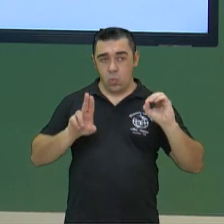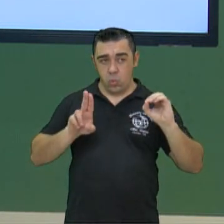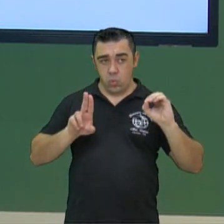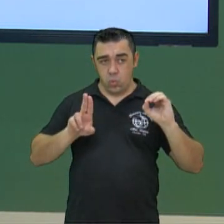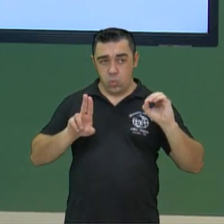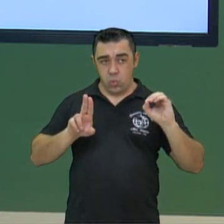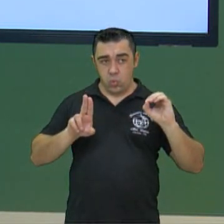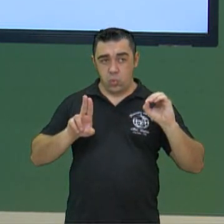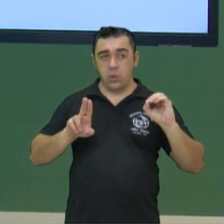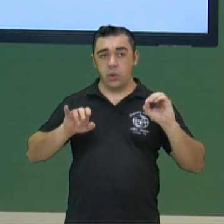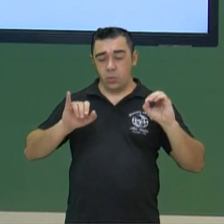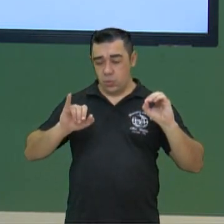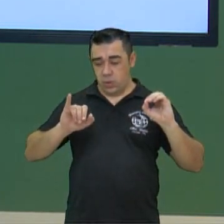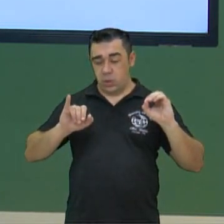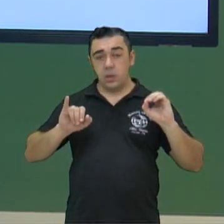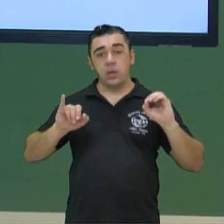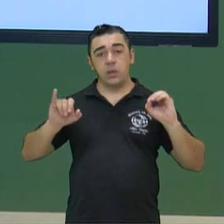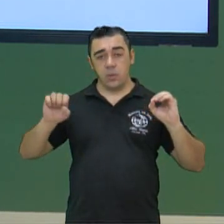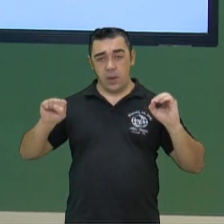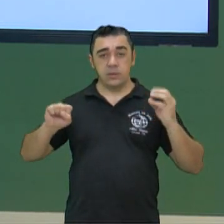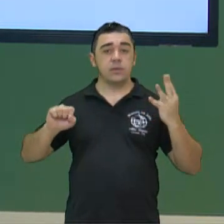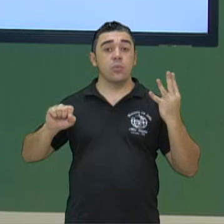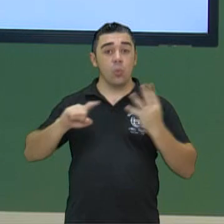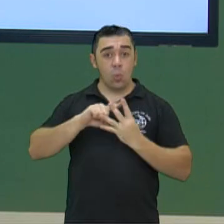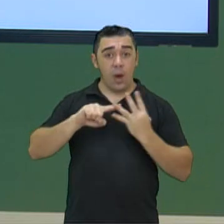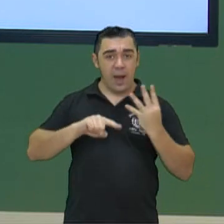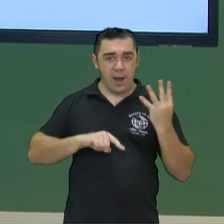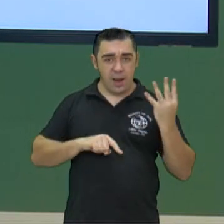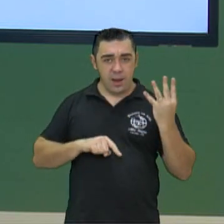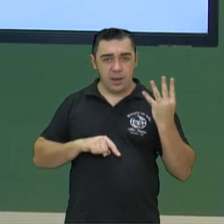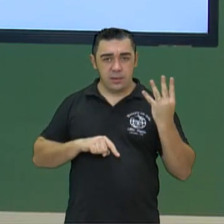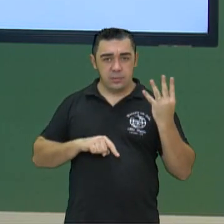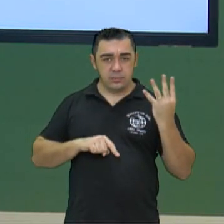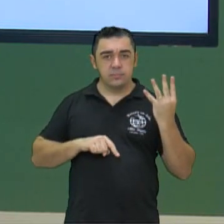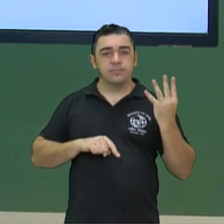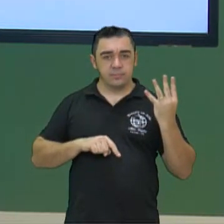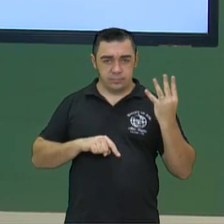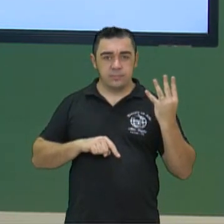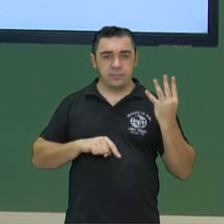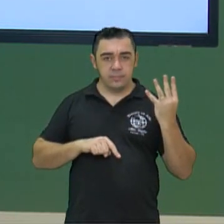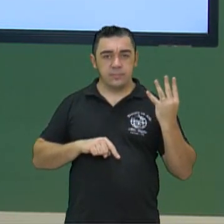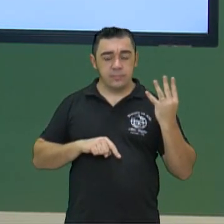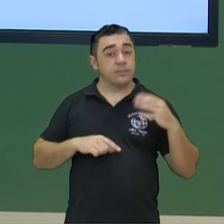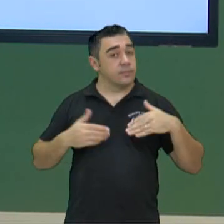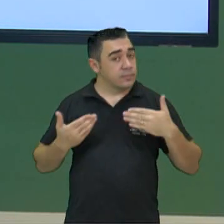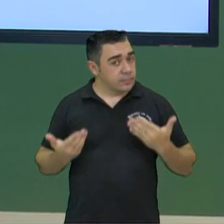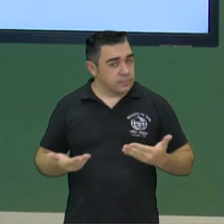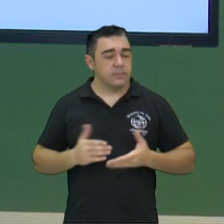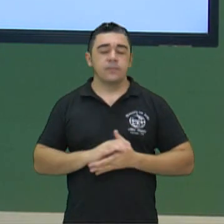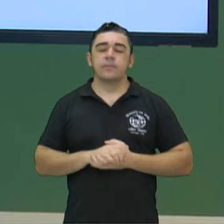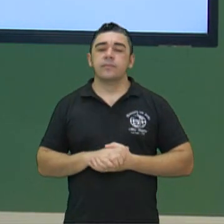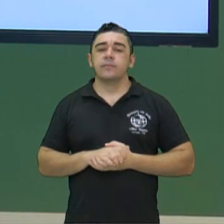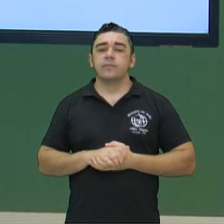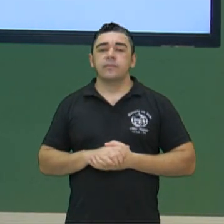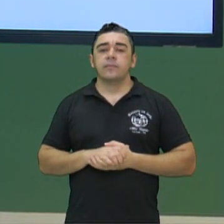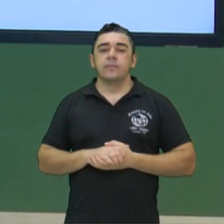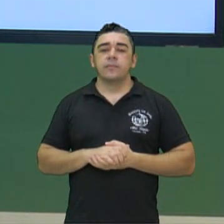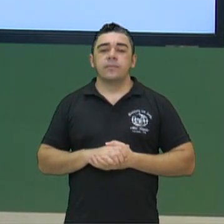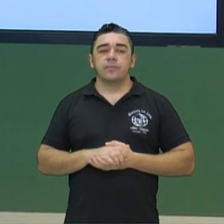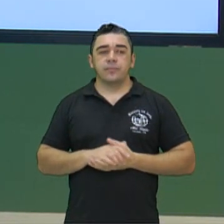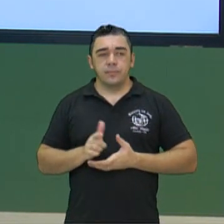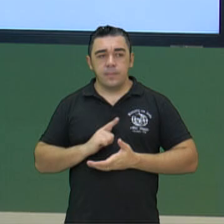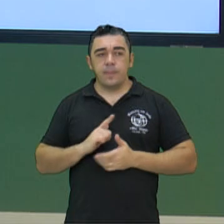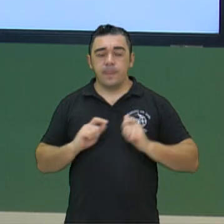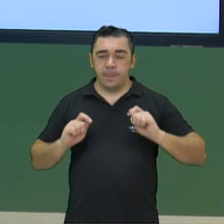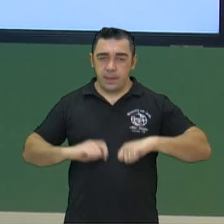U, o I e o S, ou seja, temos 4 vogais. Então, eu tenho